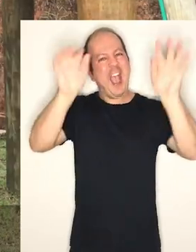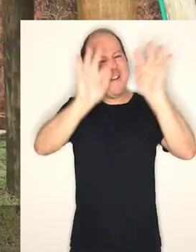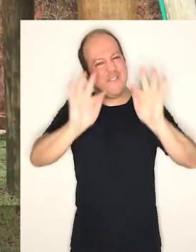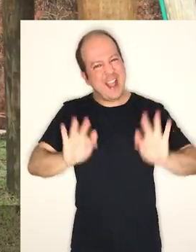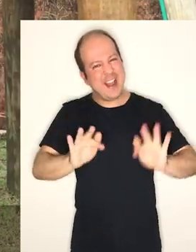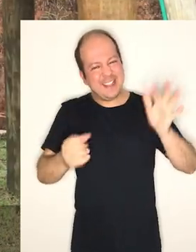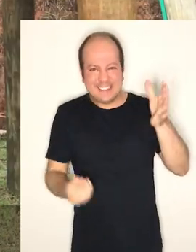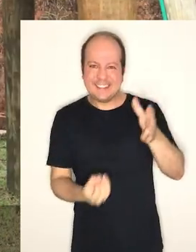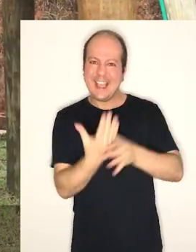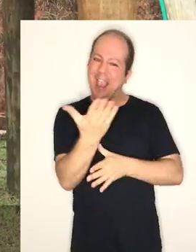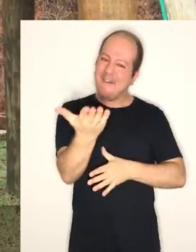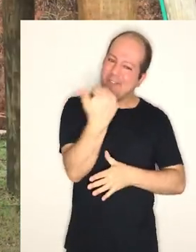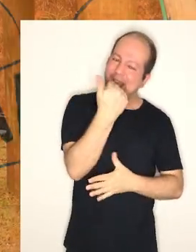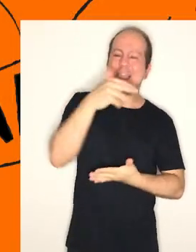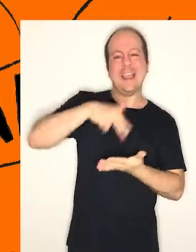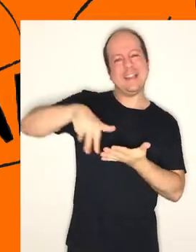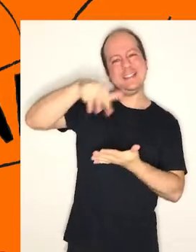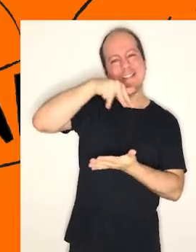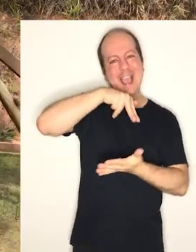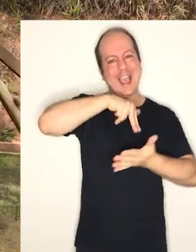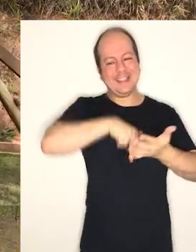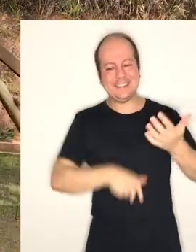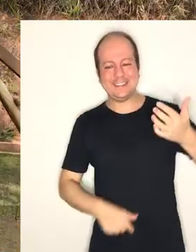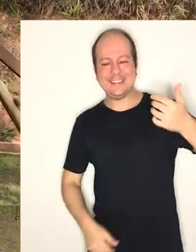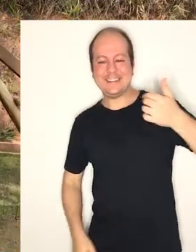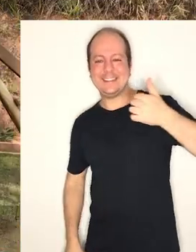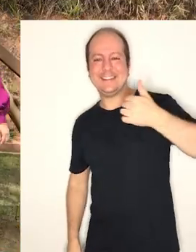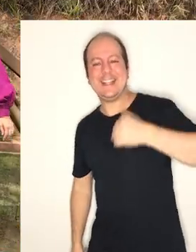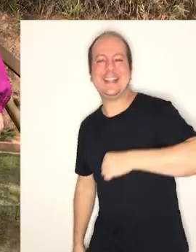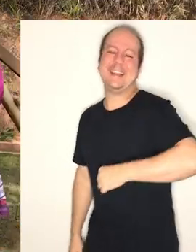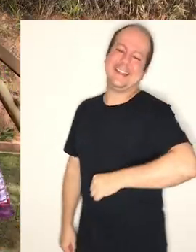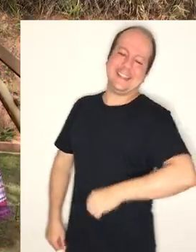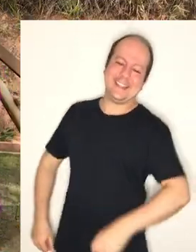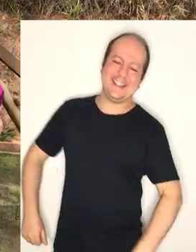feliz. Simbora dançar com a gente!